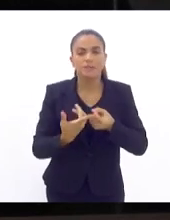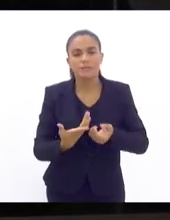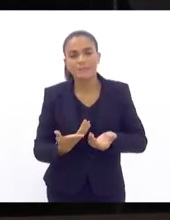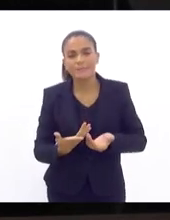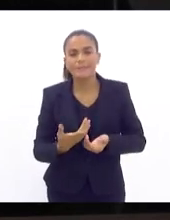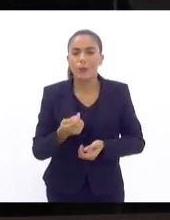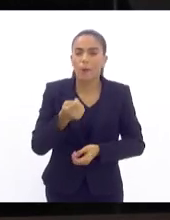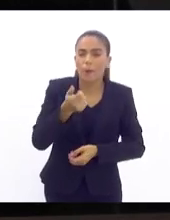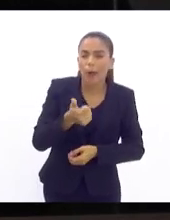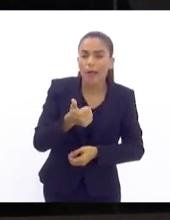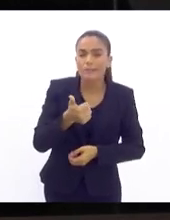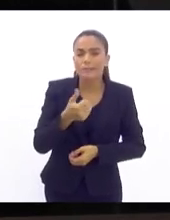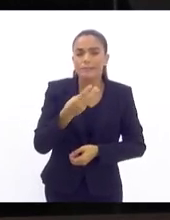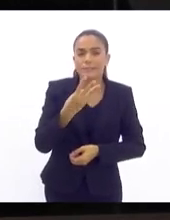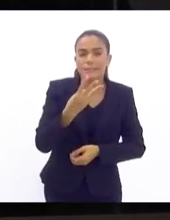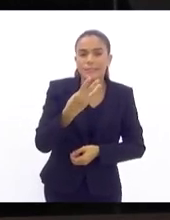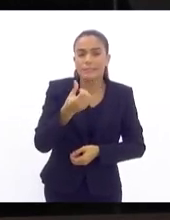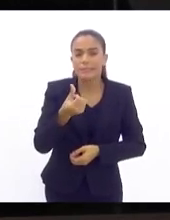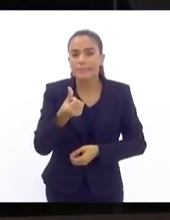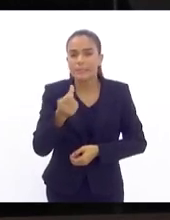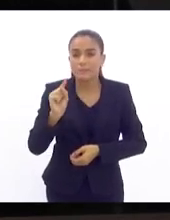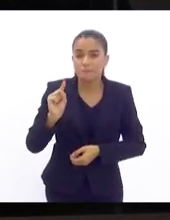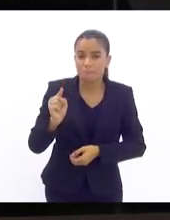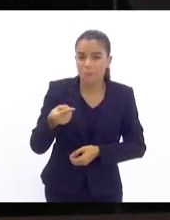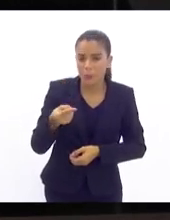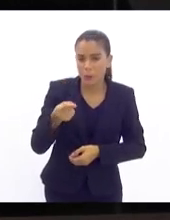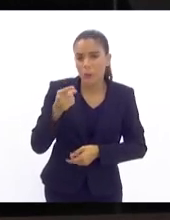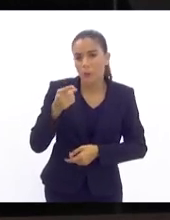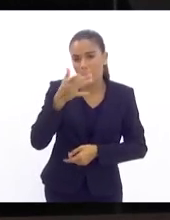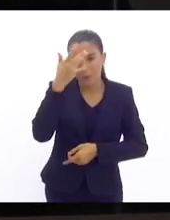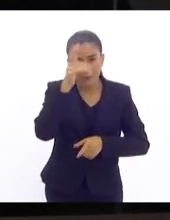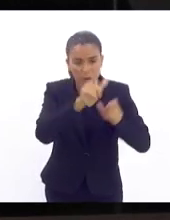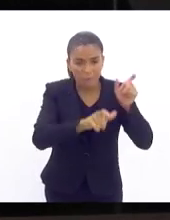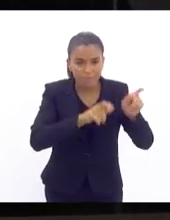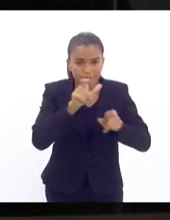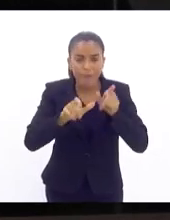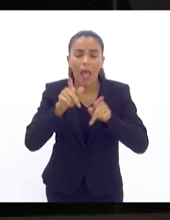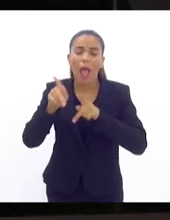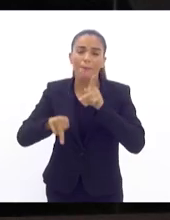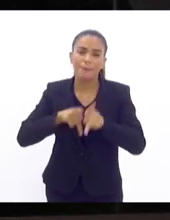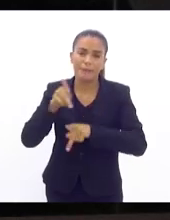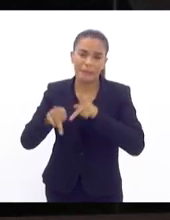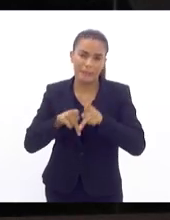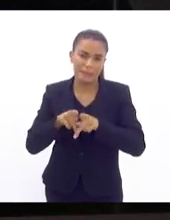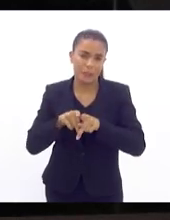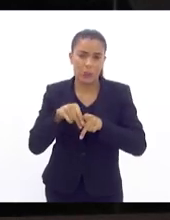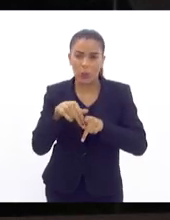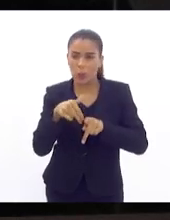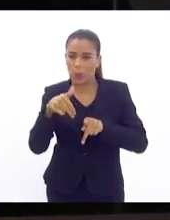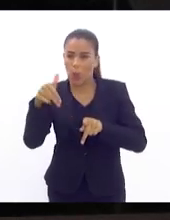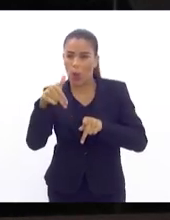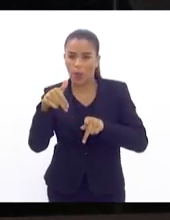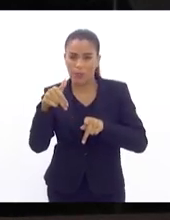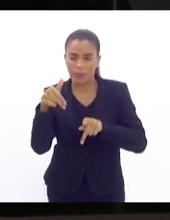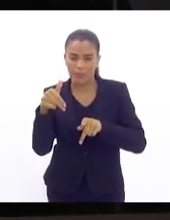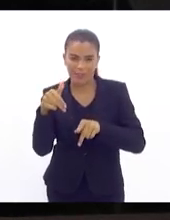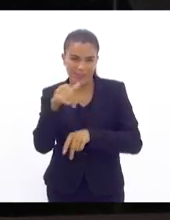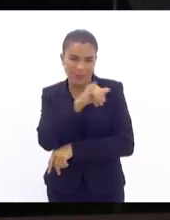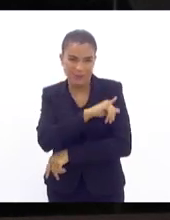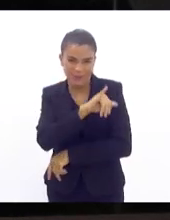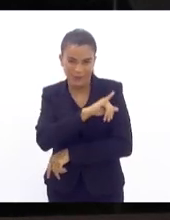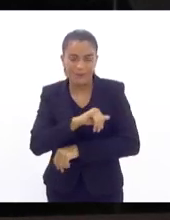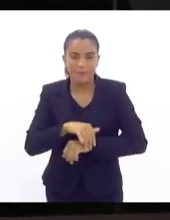de quase 36 mil habitantes, bem no norte fluminense, onde fui prefeita por